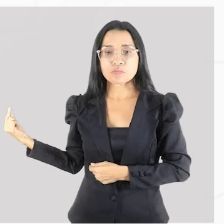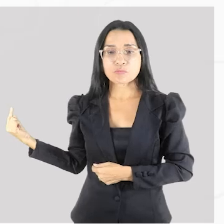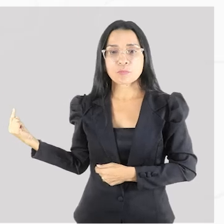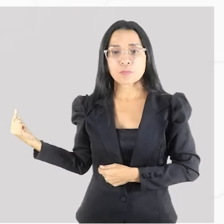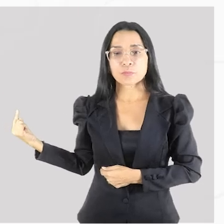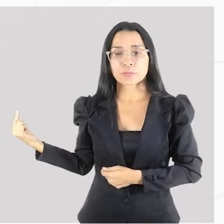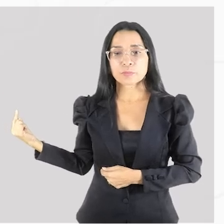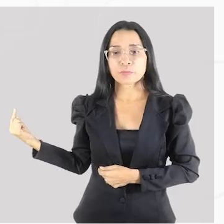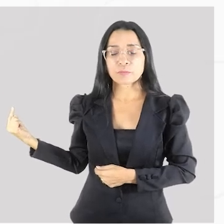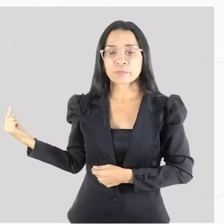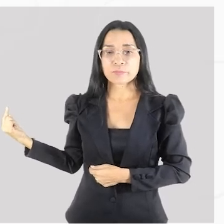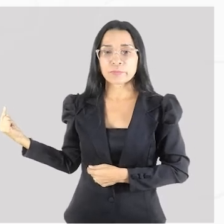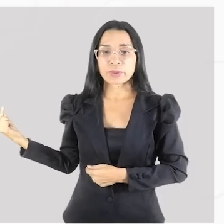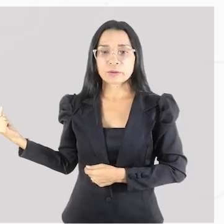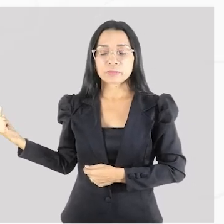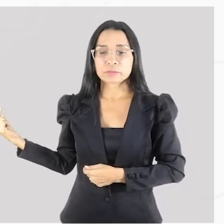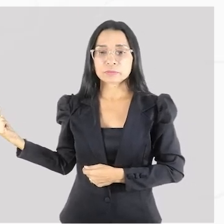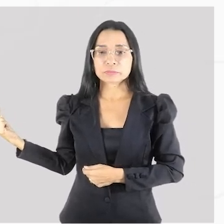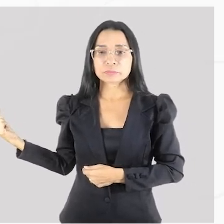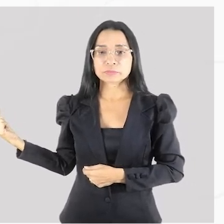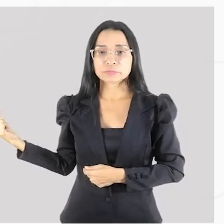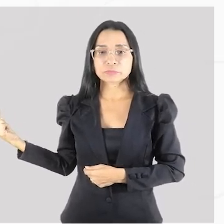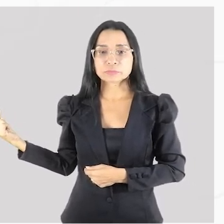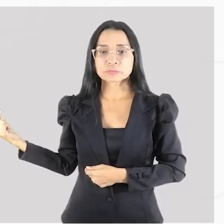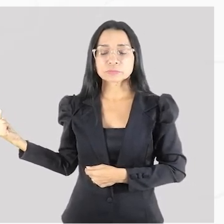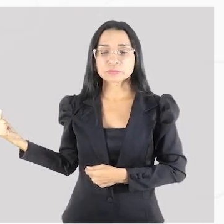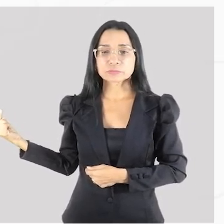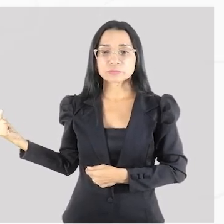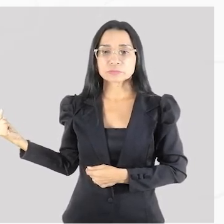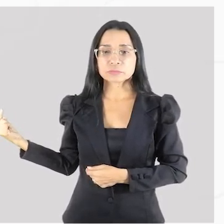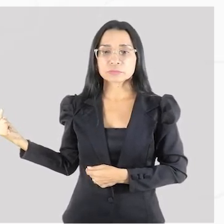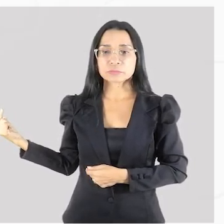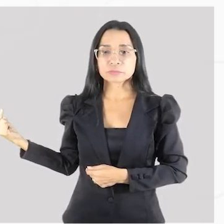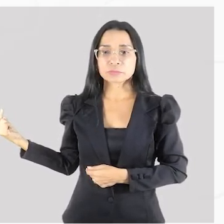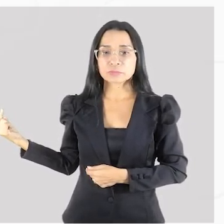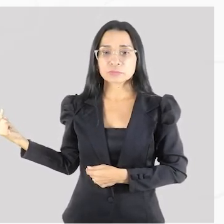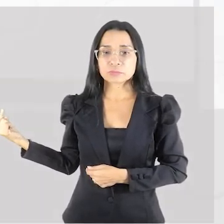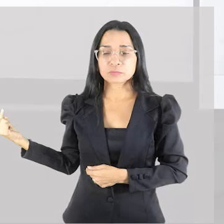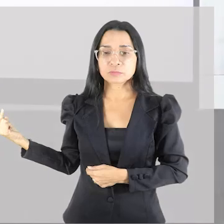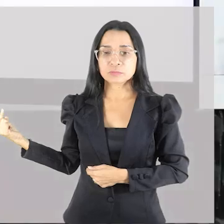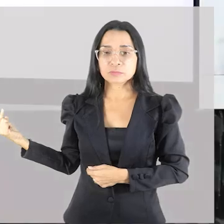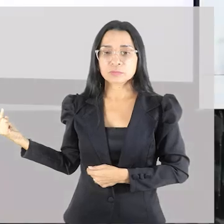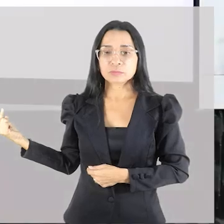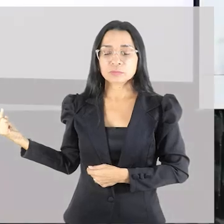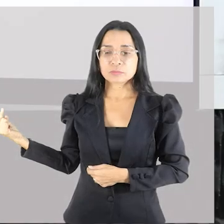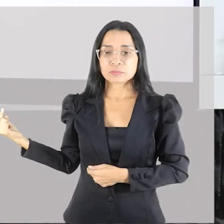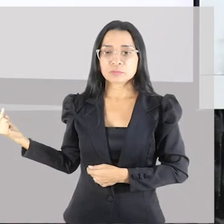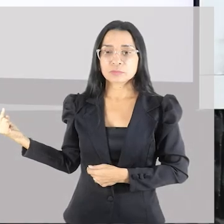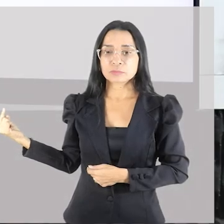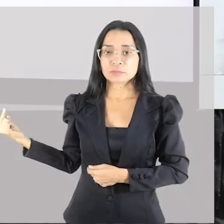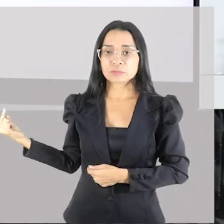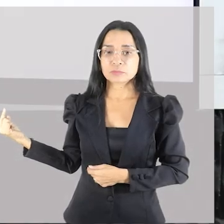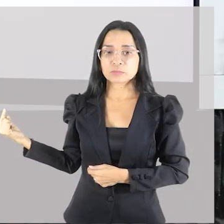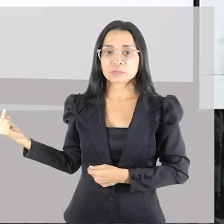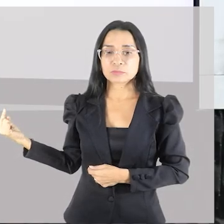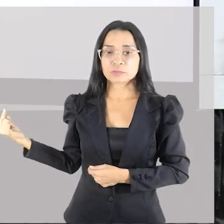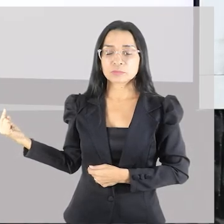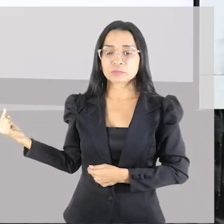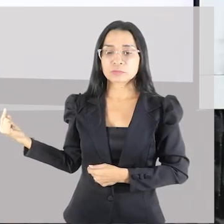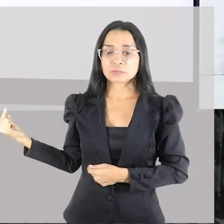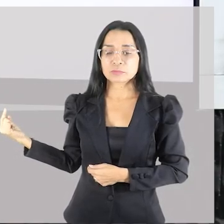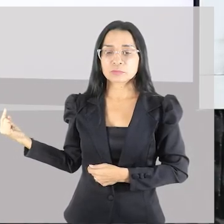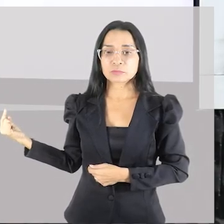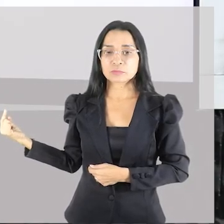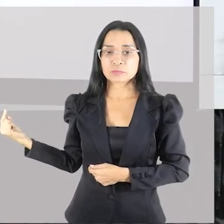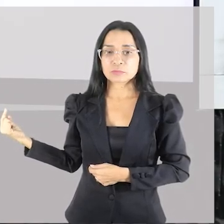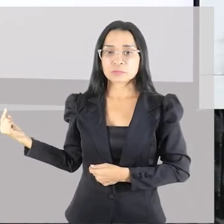repressão aos opositores, derrota na Guerra da Cisplatina, crise econômica e aumento do custo de vida, a sua ligação cada vez mais estreita com os